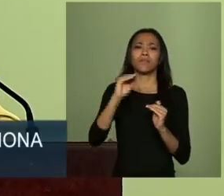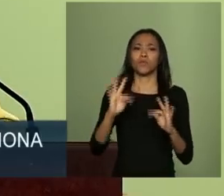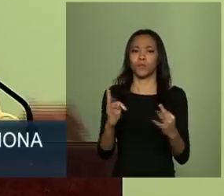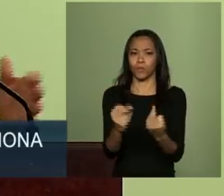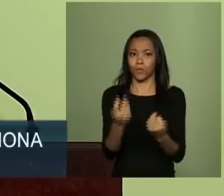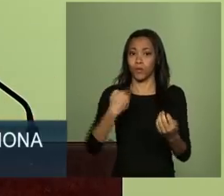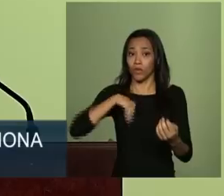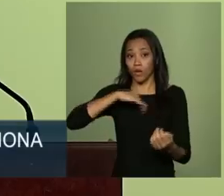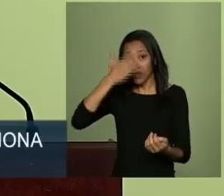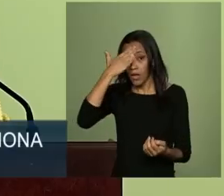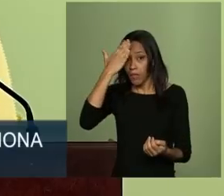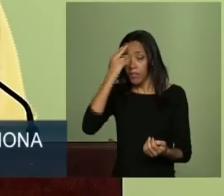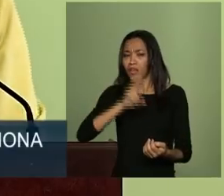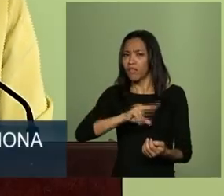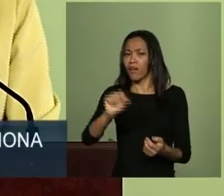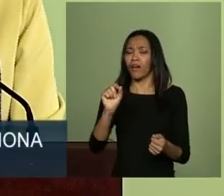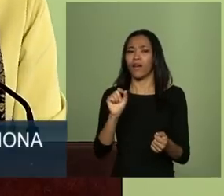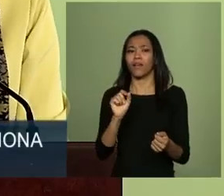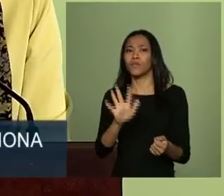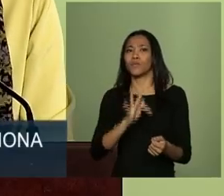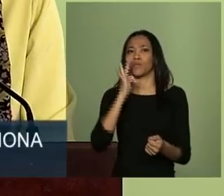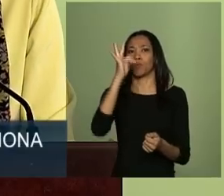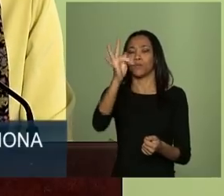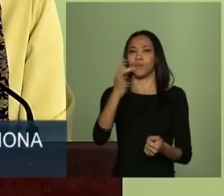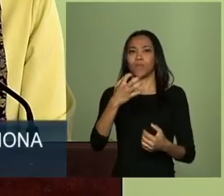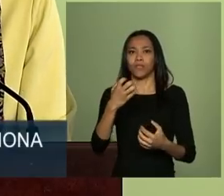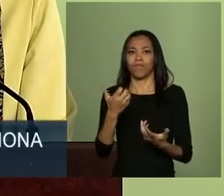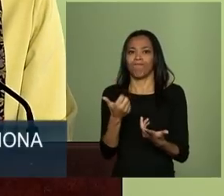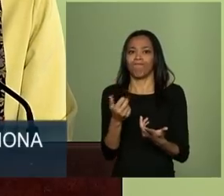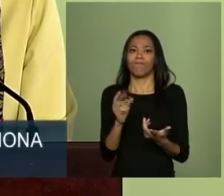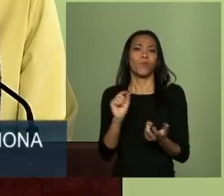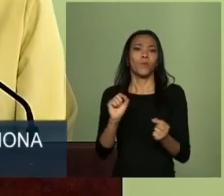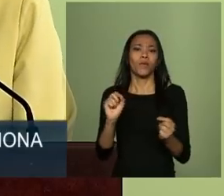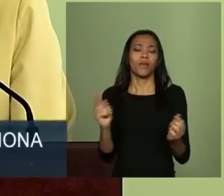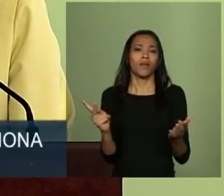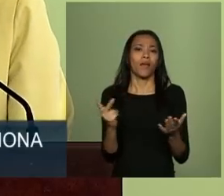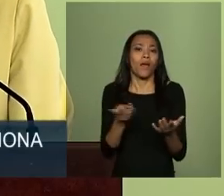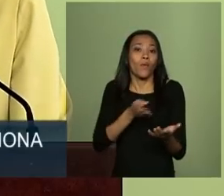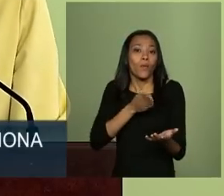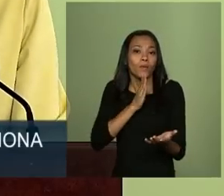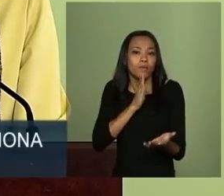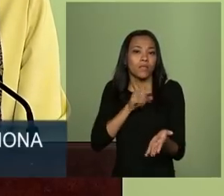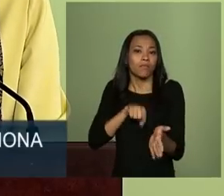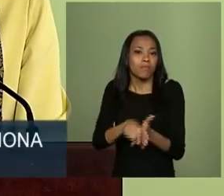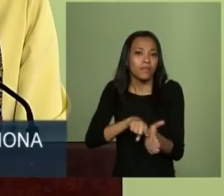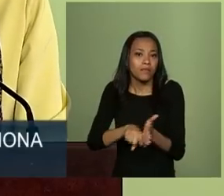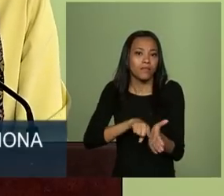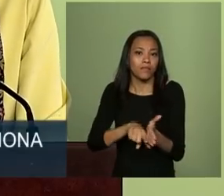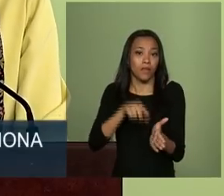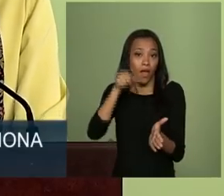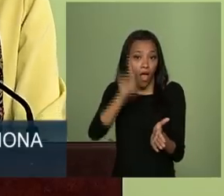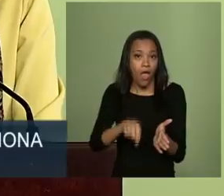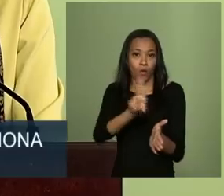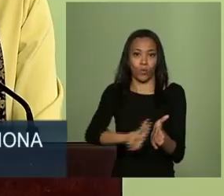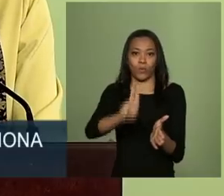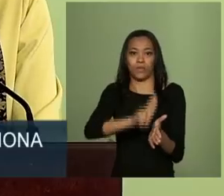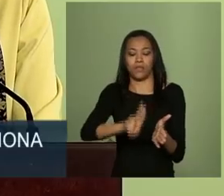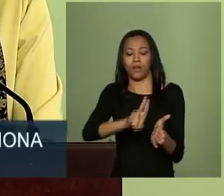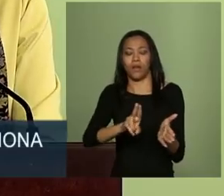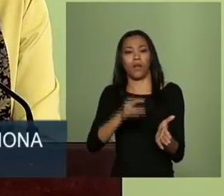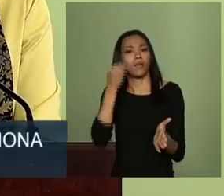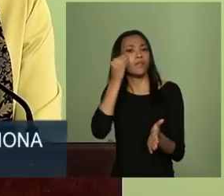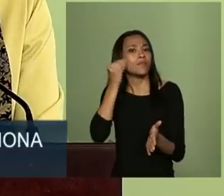nós sabemos que vai fazer a diferença no futuro, que é a geração de conhecimento. É usar o